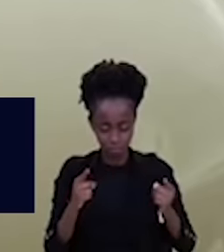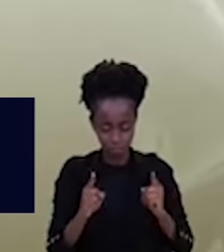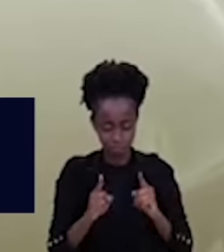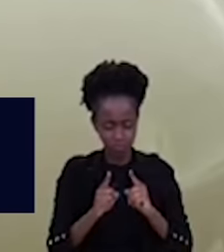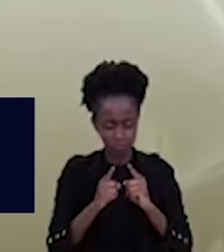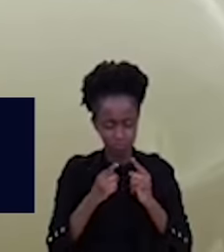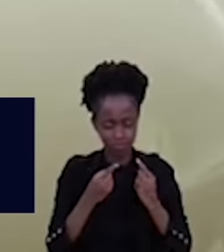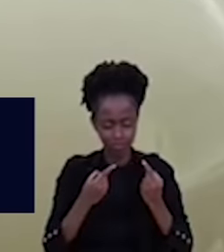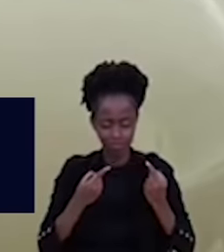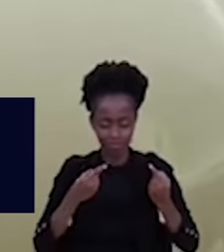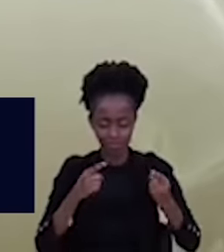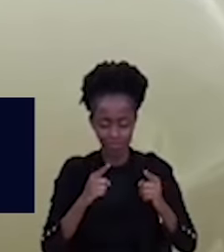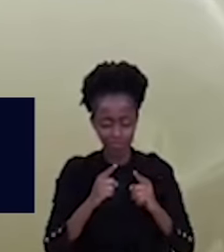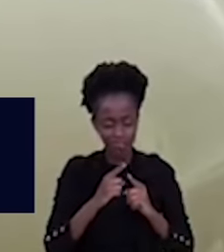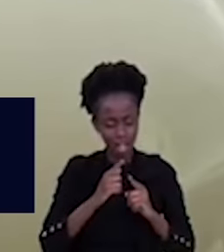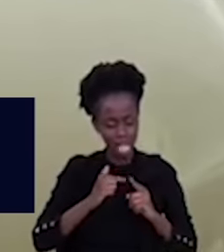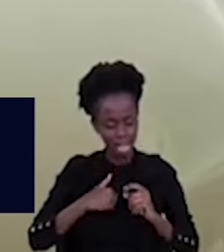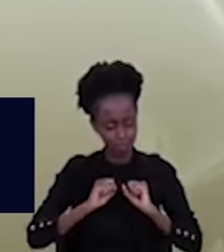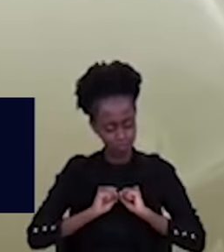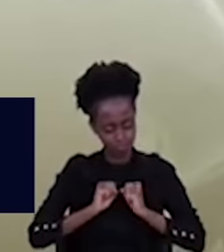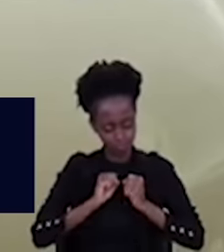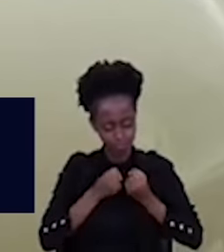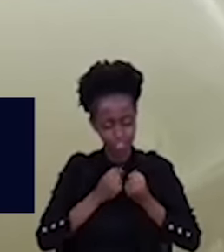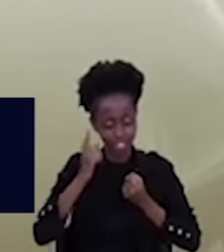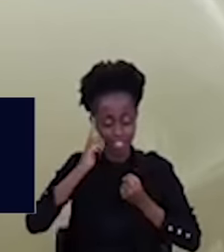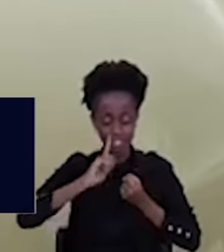No poço Te encontrei, no poço Te